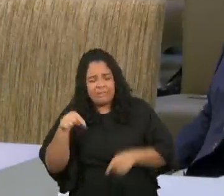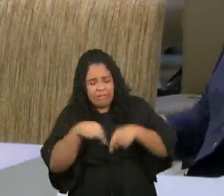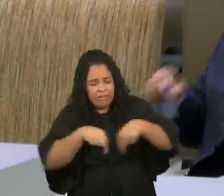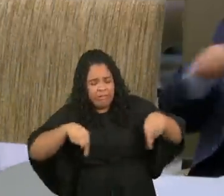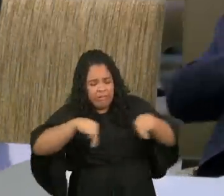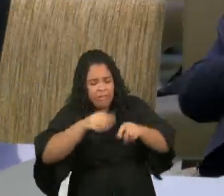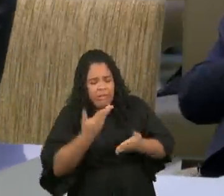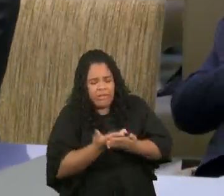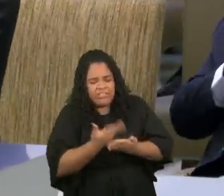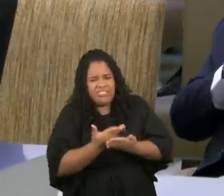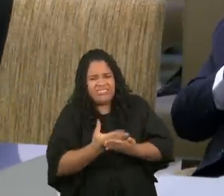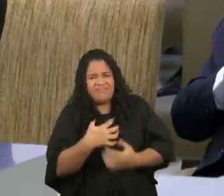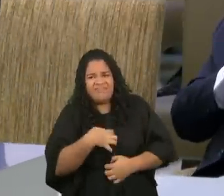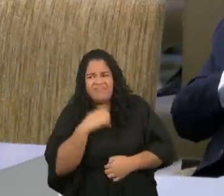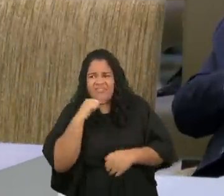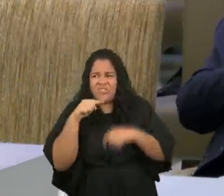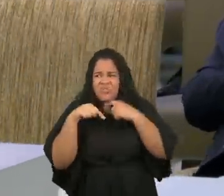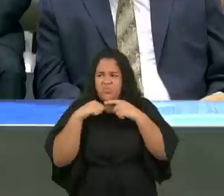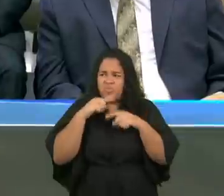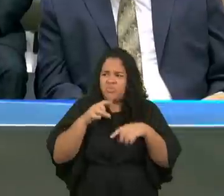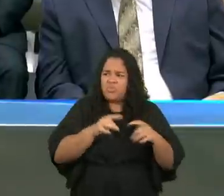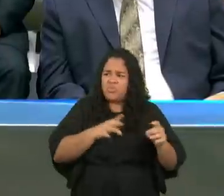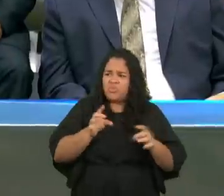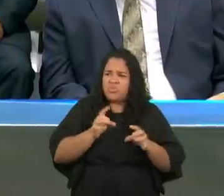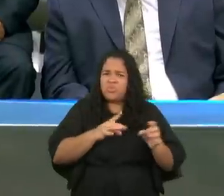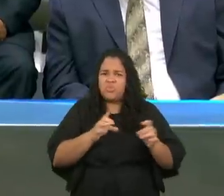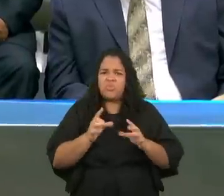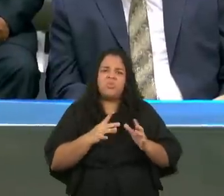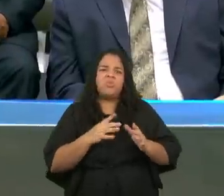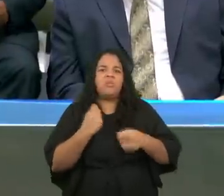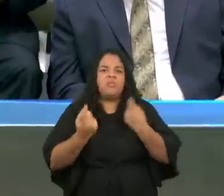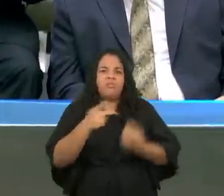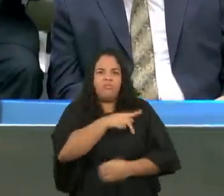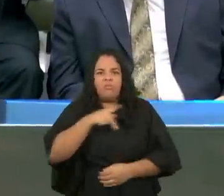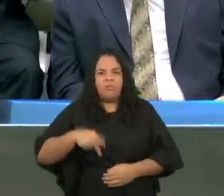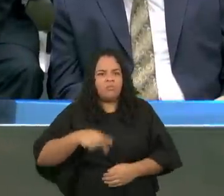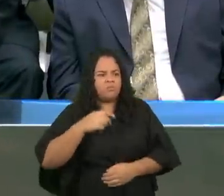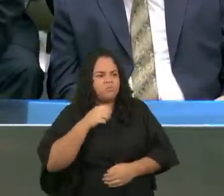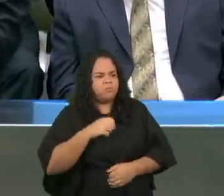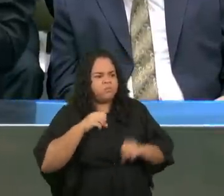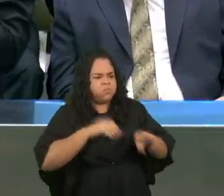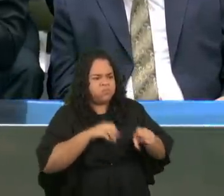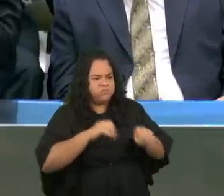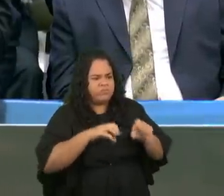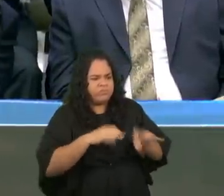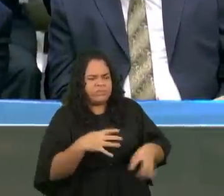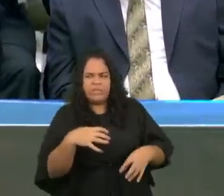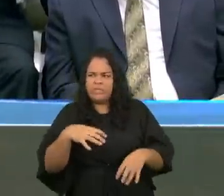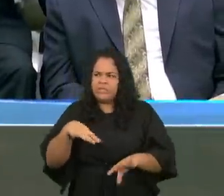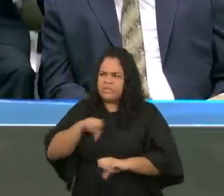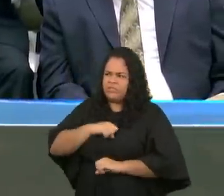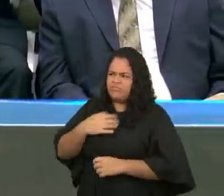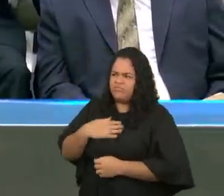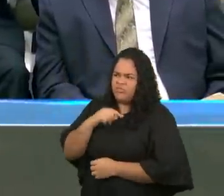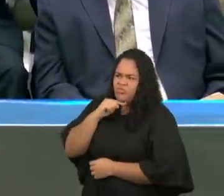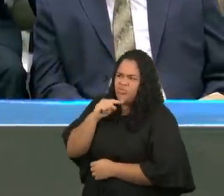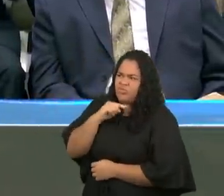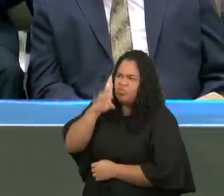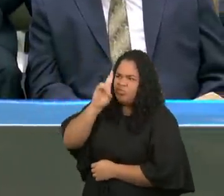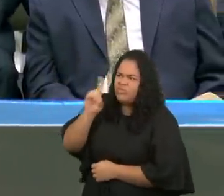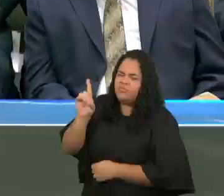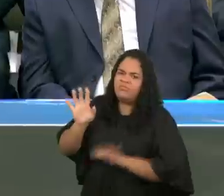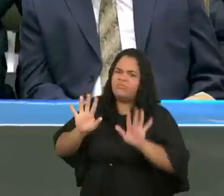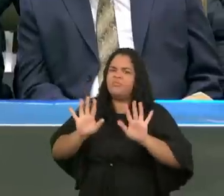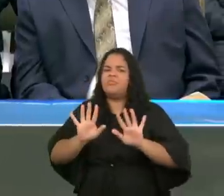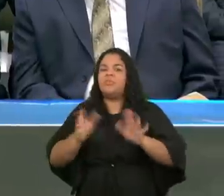aula, e até às vezes o que se diz coloca você em dúvida também. Essa noite nós vamos lembrar de alguns princípios